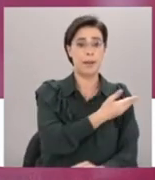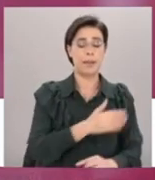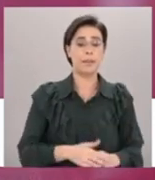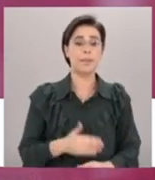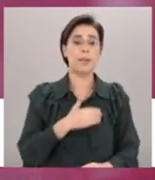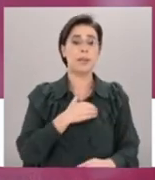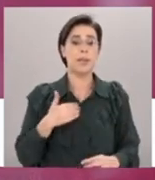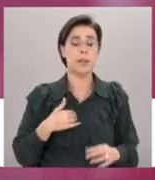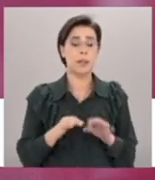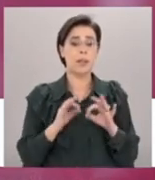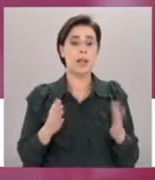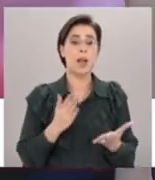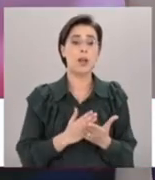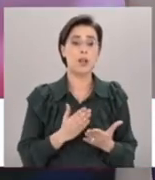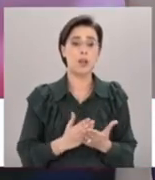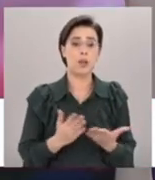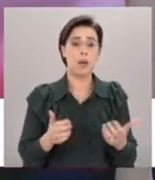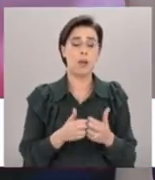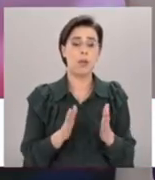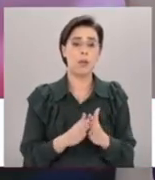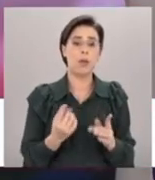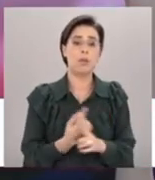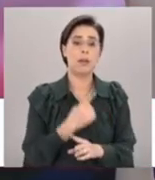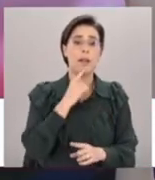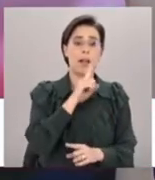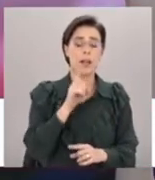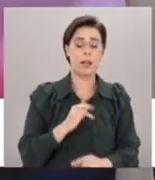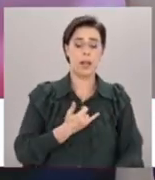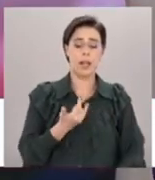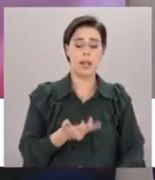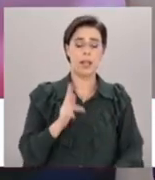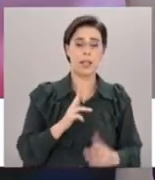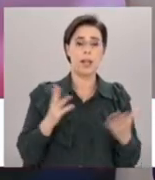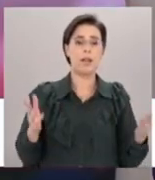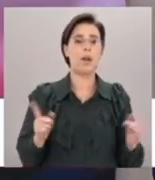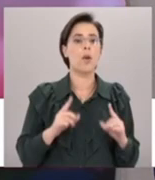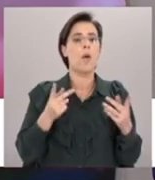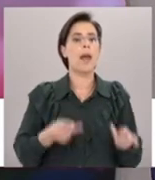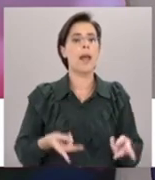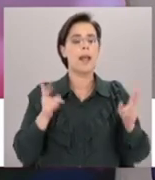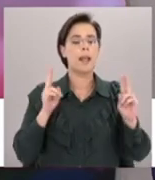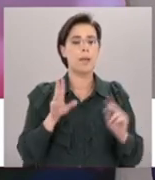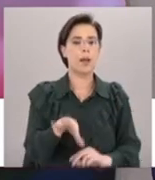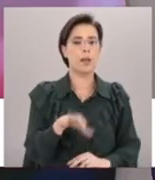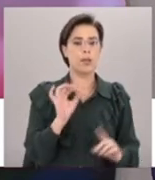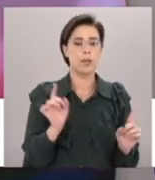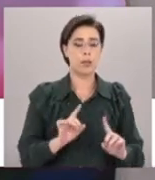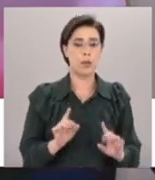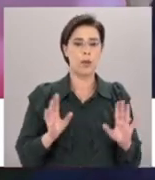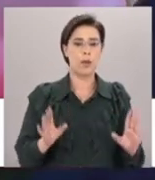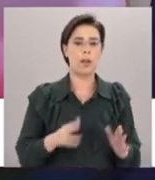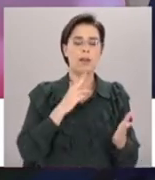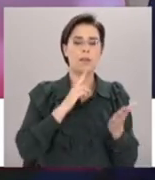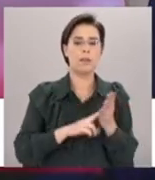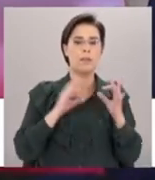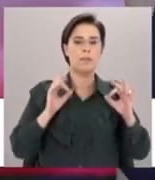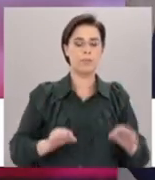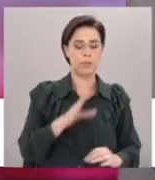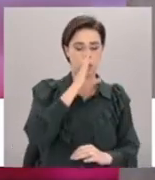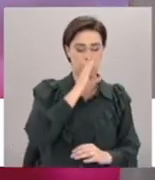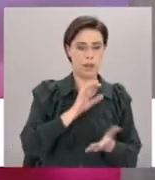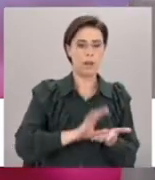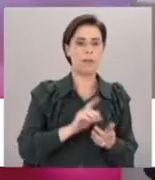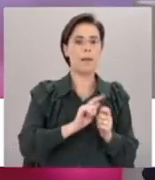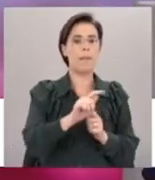Na saúde, como na escola e um pouco como tudo o resto, a questão da iniciativa liberal não é a liberdade de escolha. É, de facto, colocar o Estado